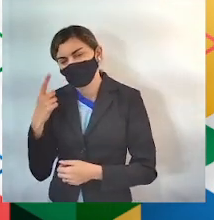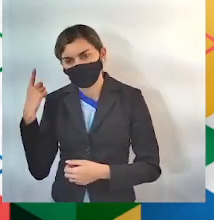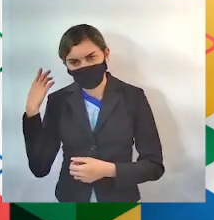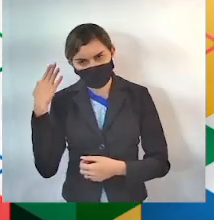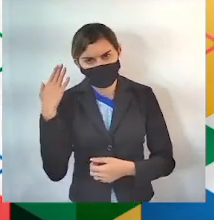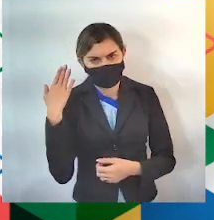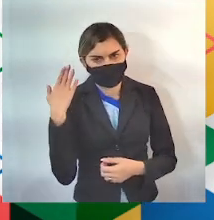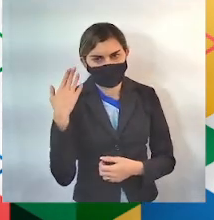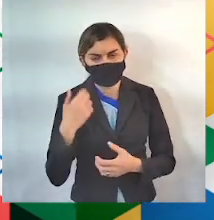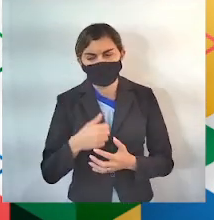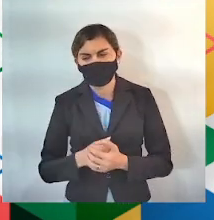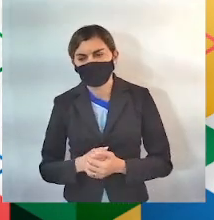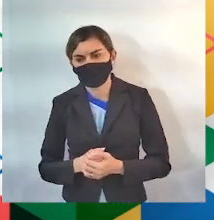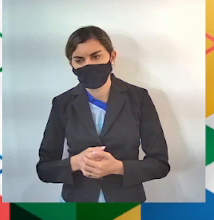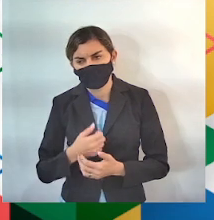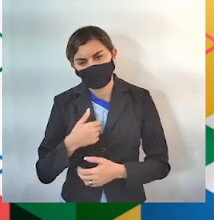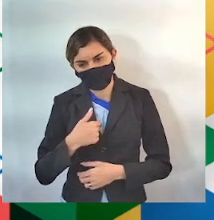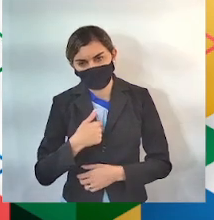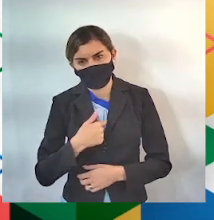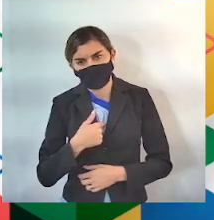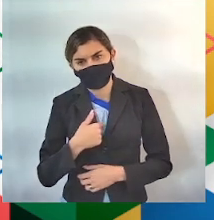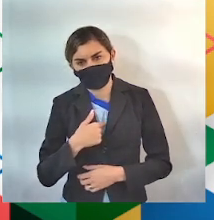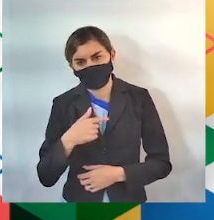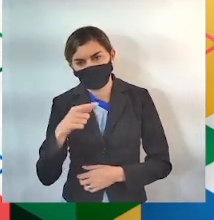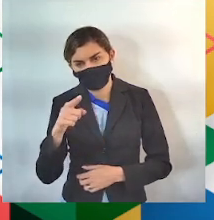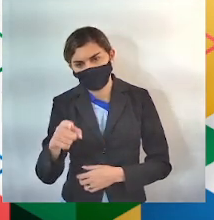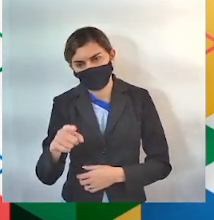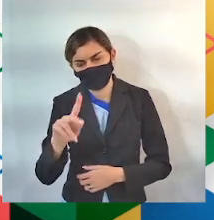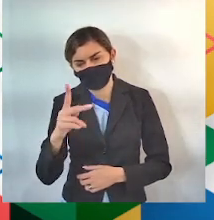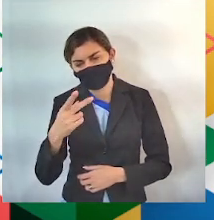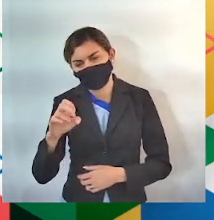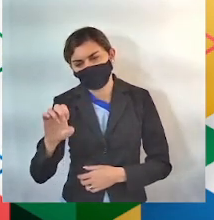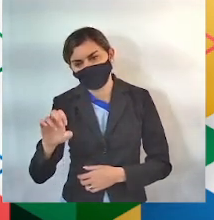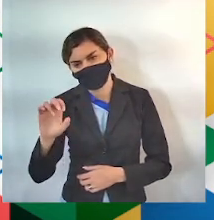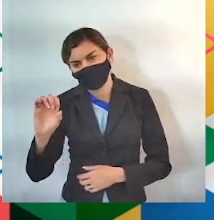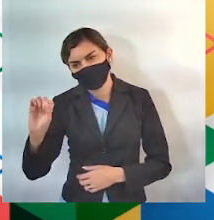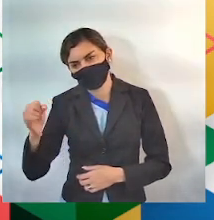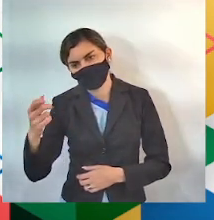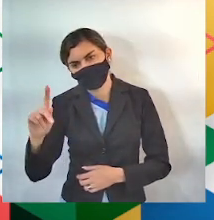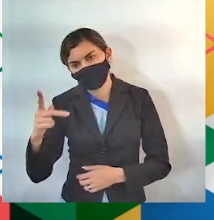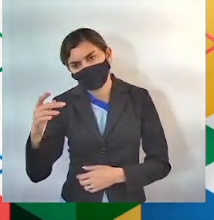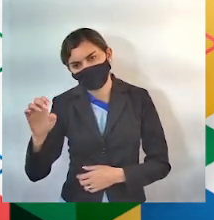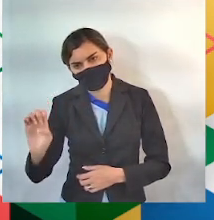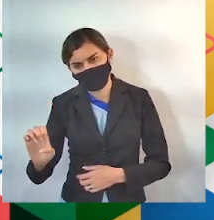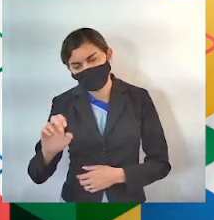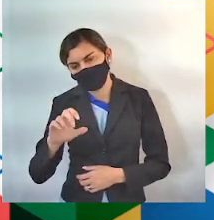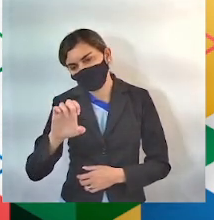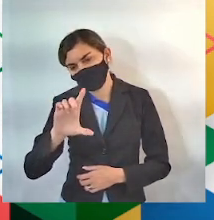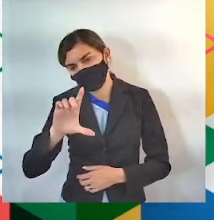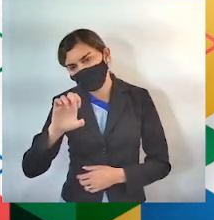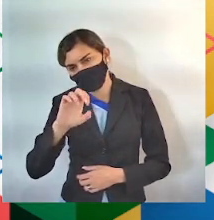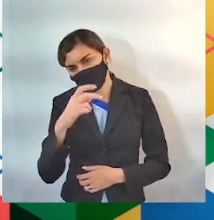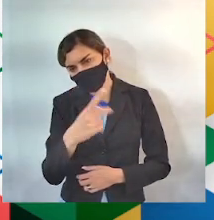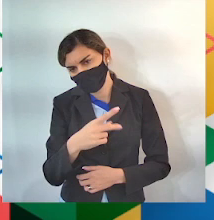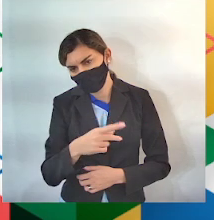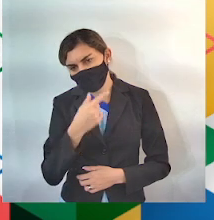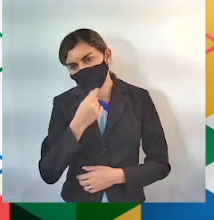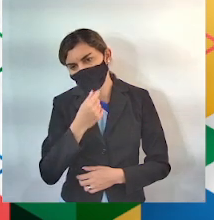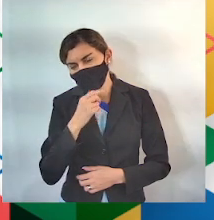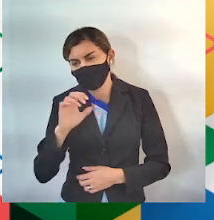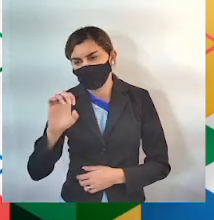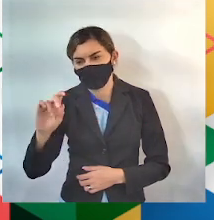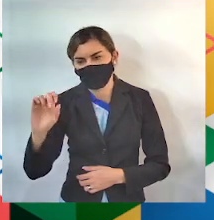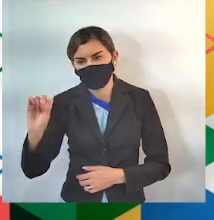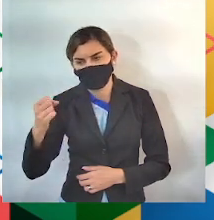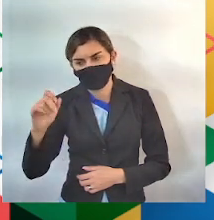you, eu, você, he, she, it, he, ele, she, ela,